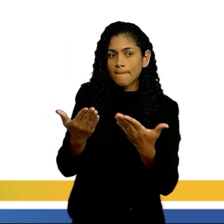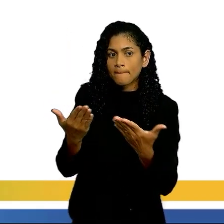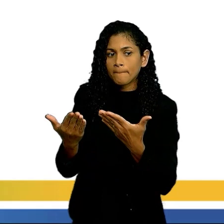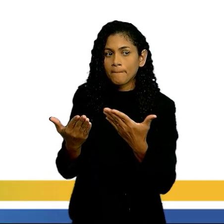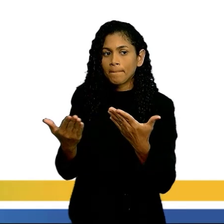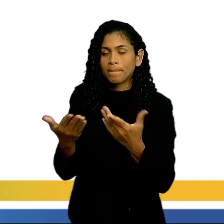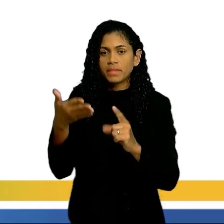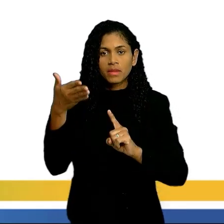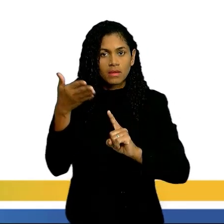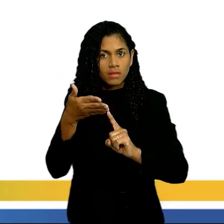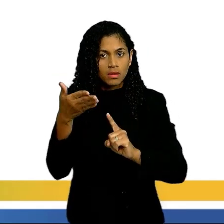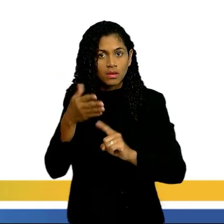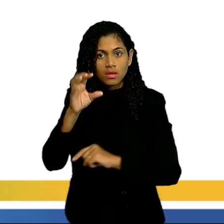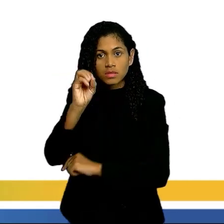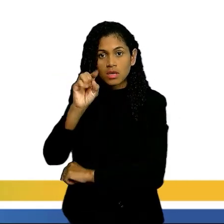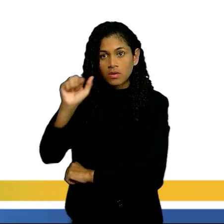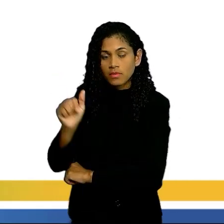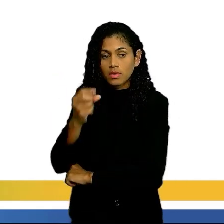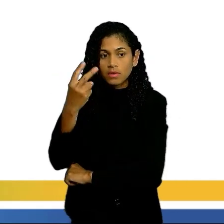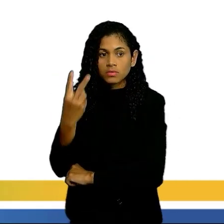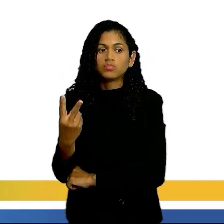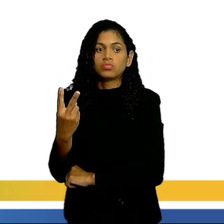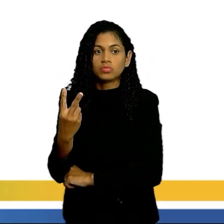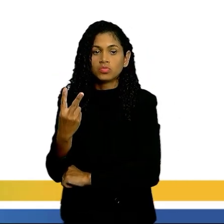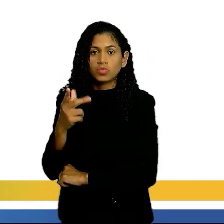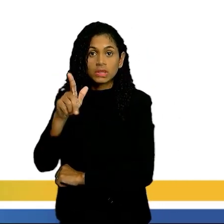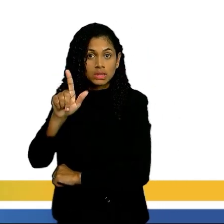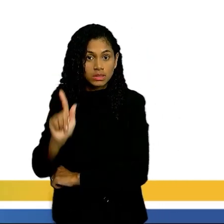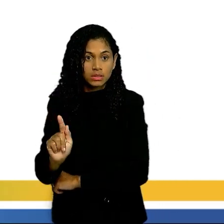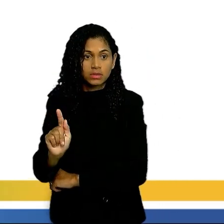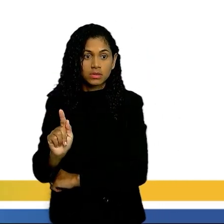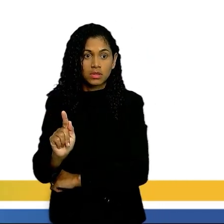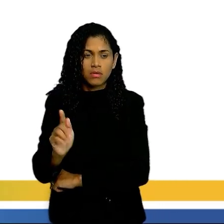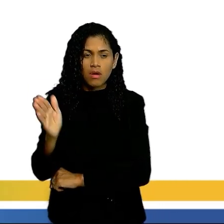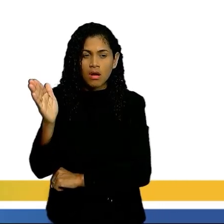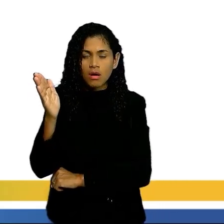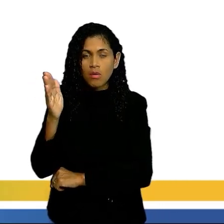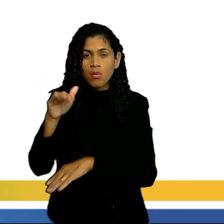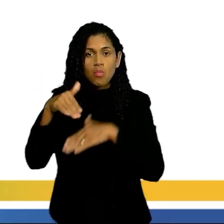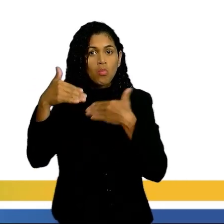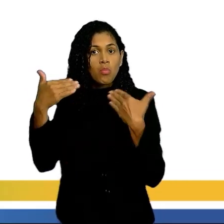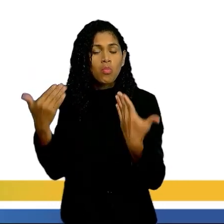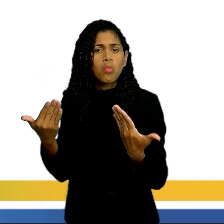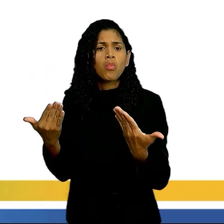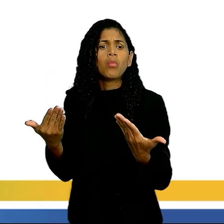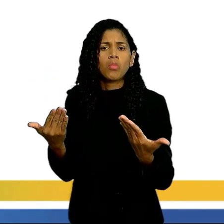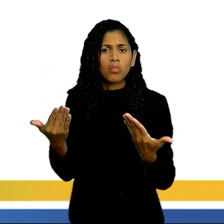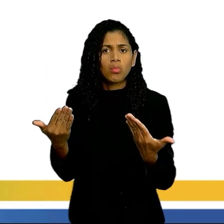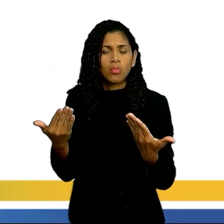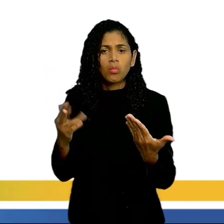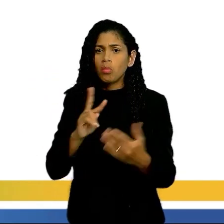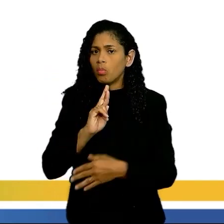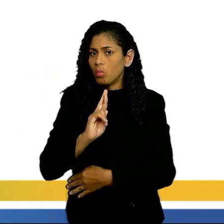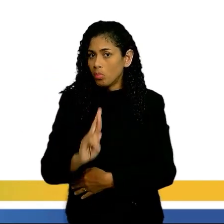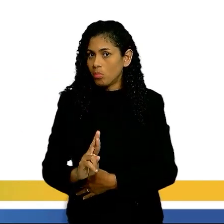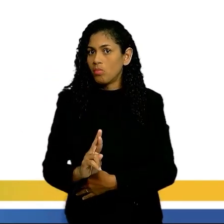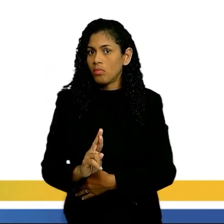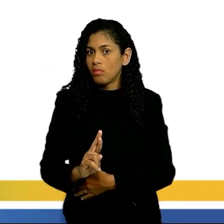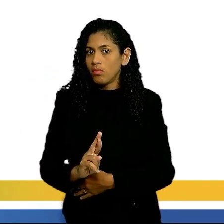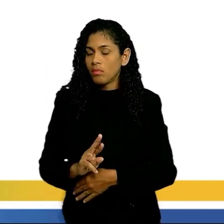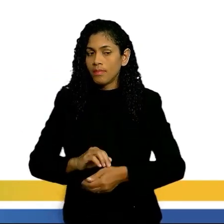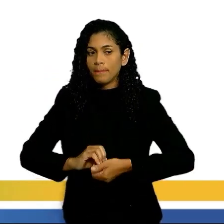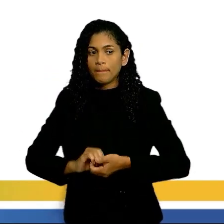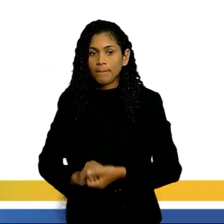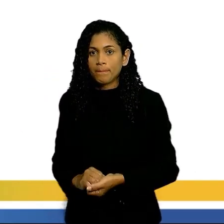Então, nós temos aí 5 alternativas, certo? Podemos ver, pessoal, que ela não vai